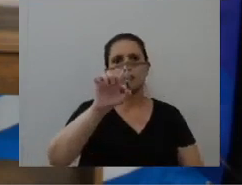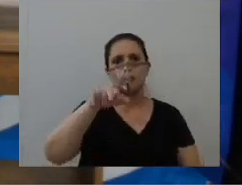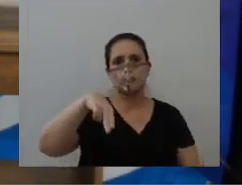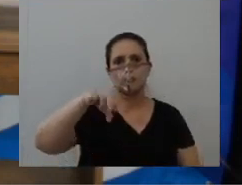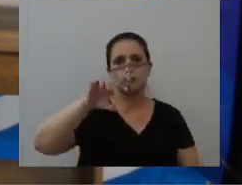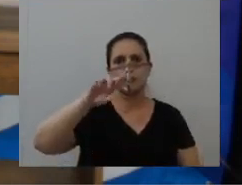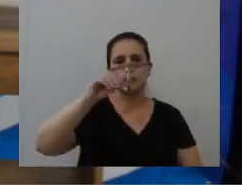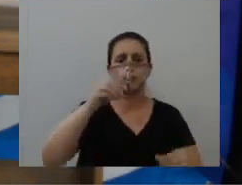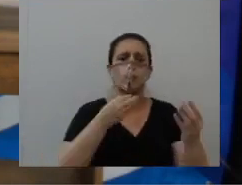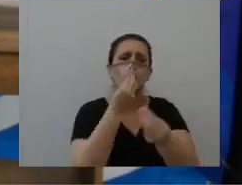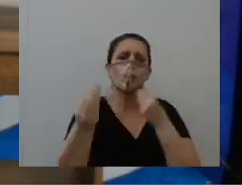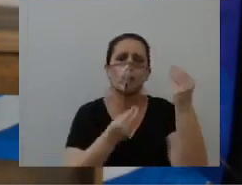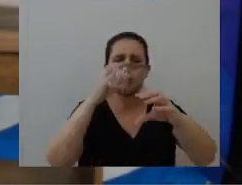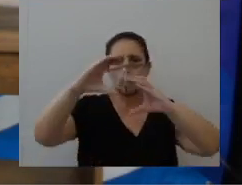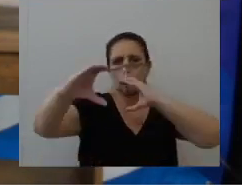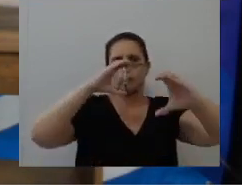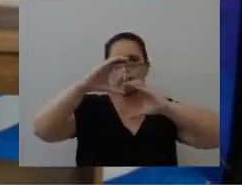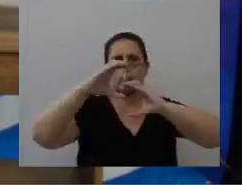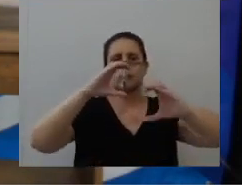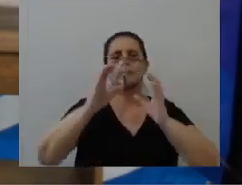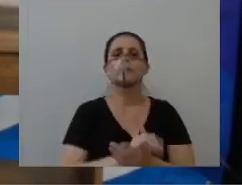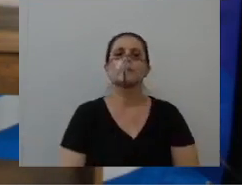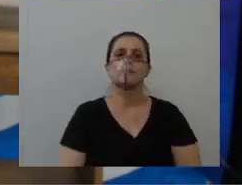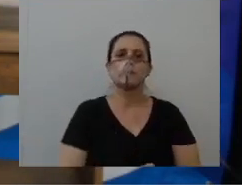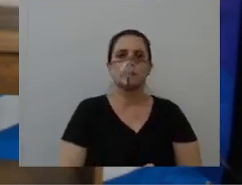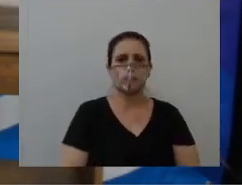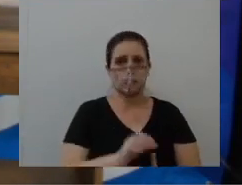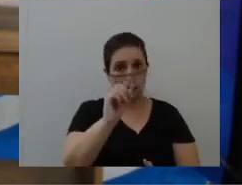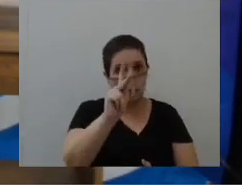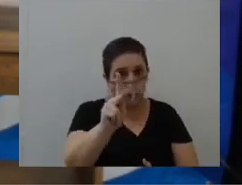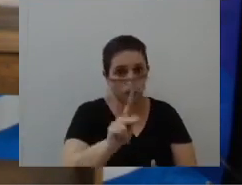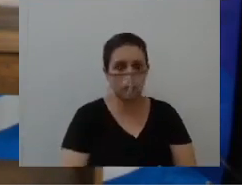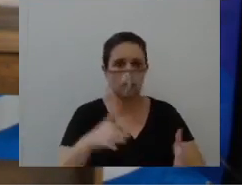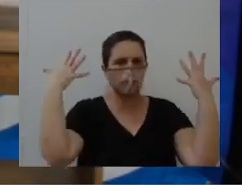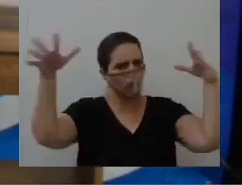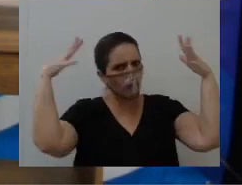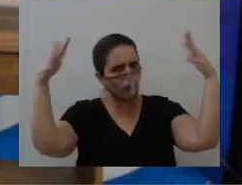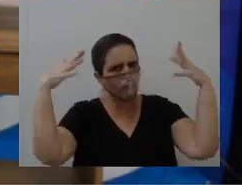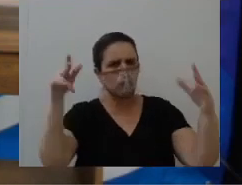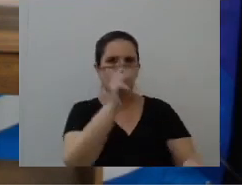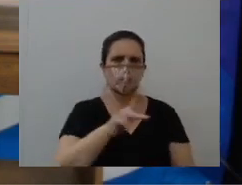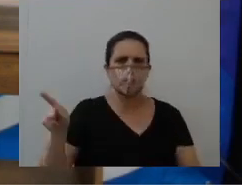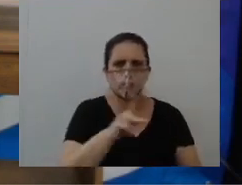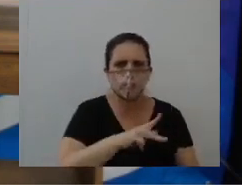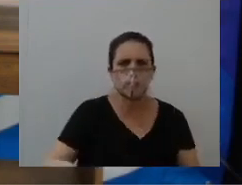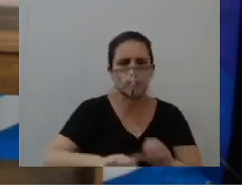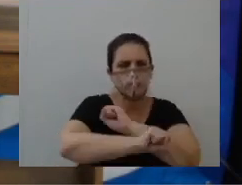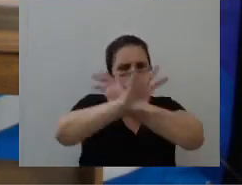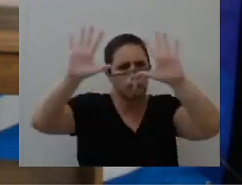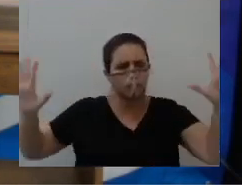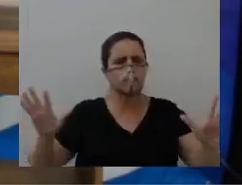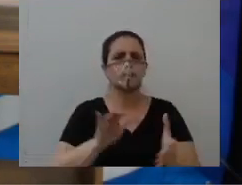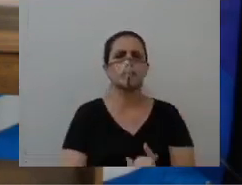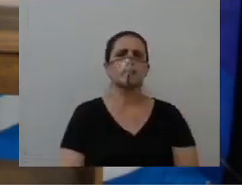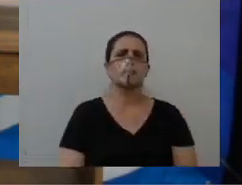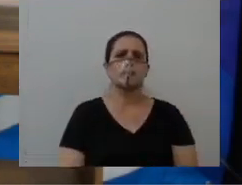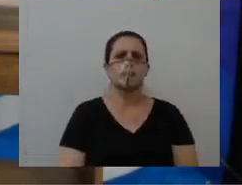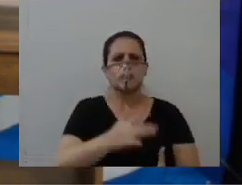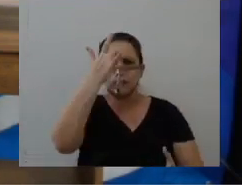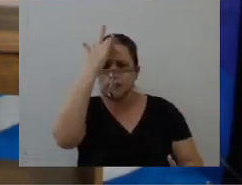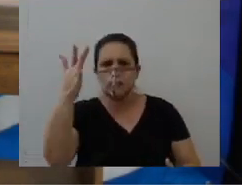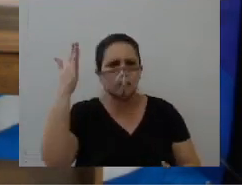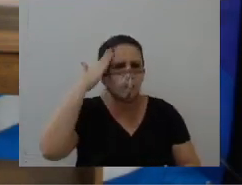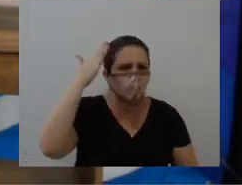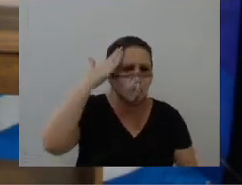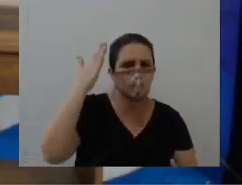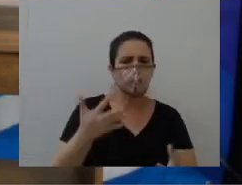comunica diariamente, todo tempo, toda hora. Beleza? Parabéns, professor, pelas colocações bastante claras. Valeu! De fácil entendimento